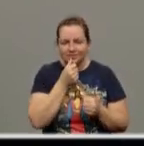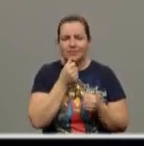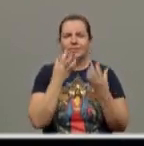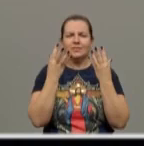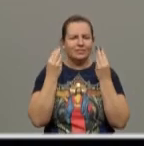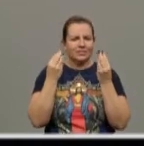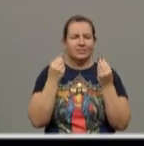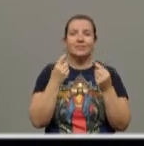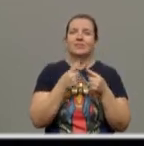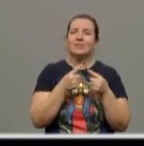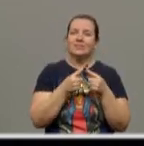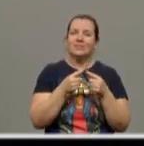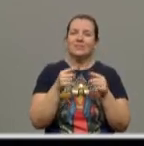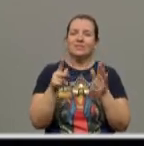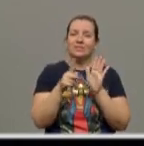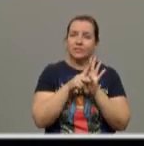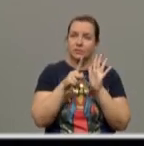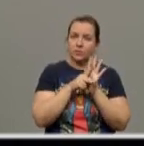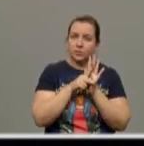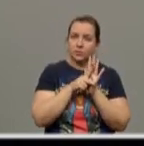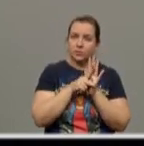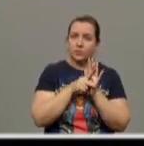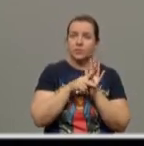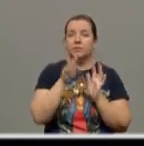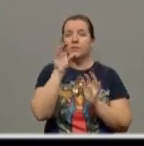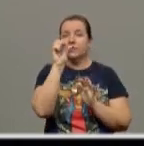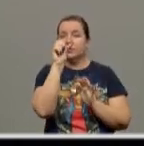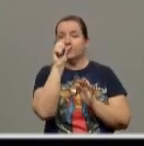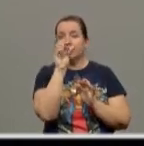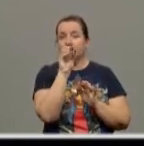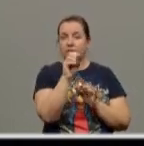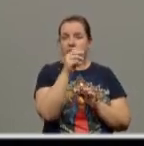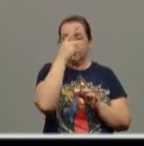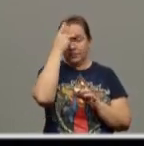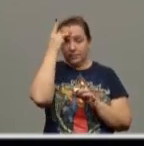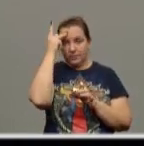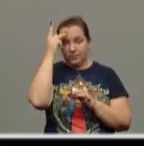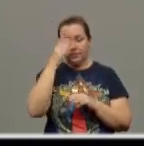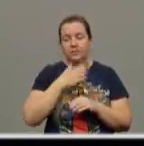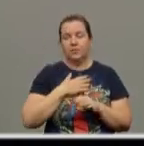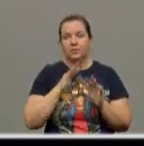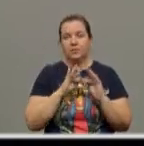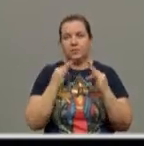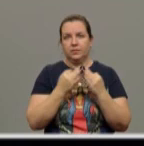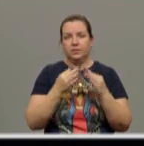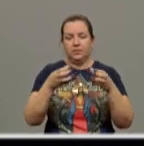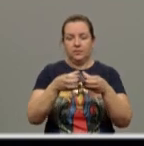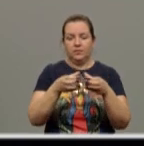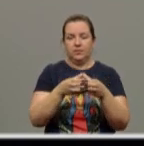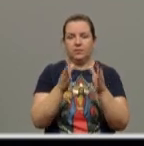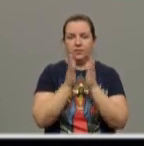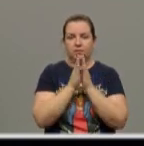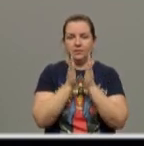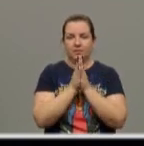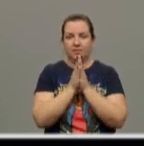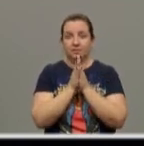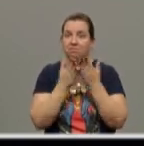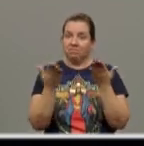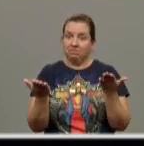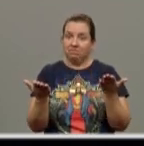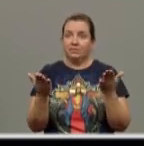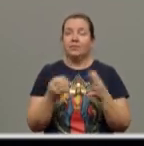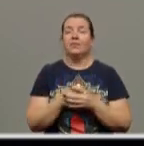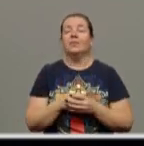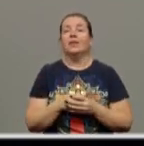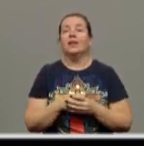mais específico para 60 pessoas da minha família que estão à frente desse grande grupo de oração. Você está entendendo?